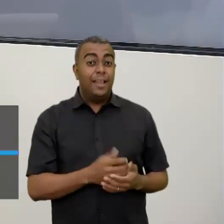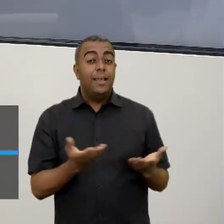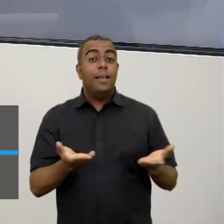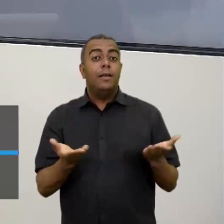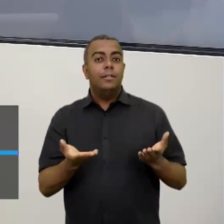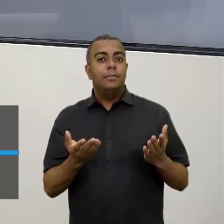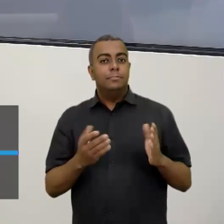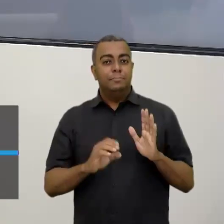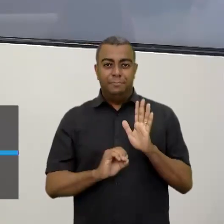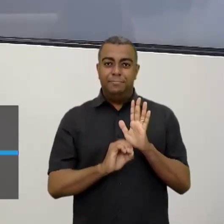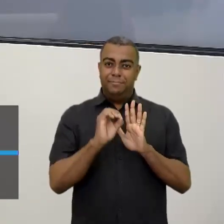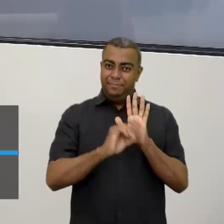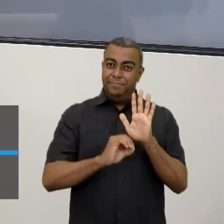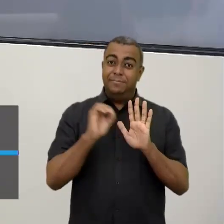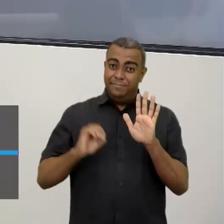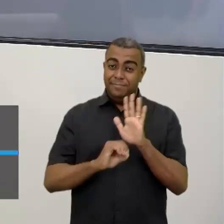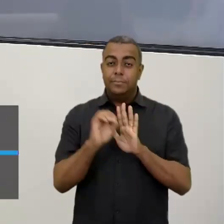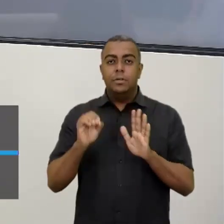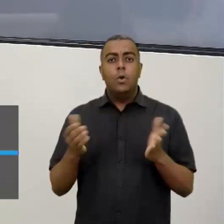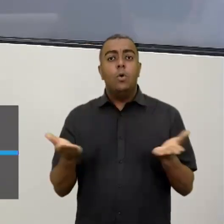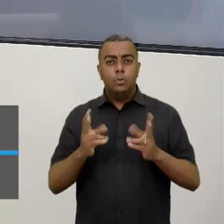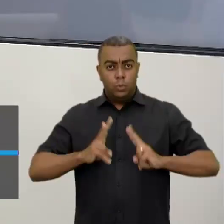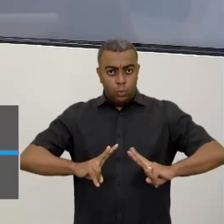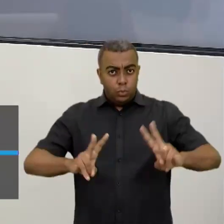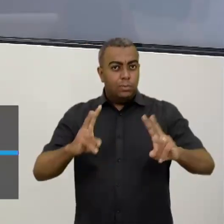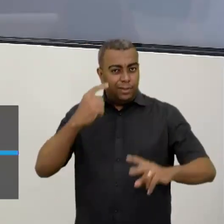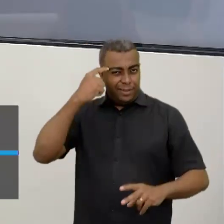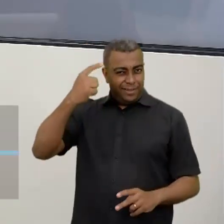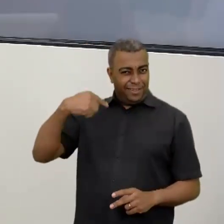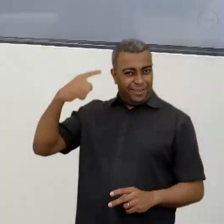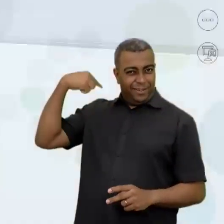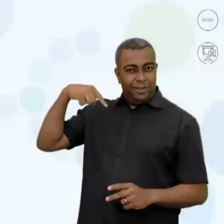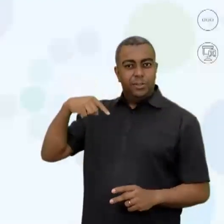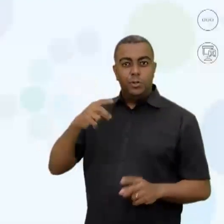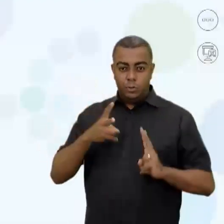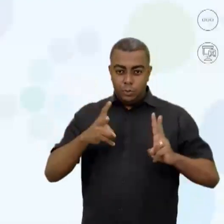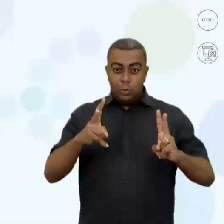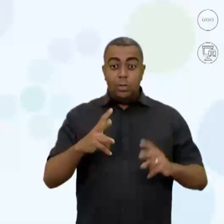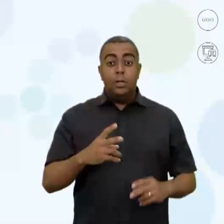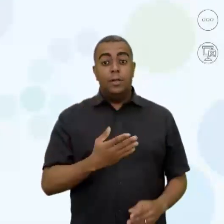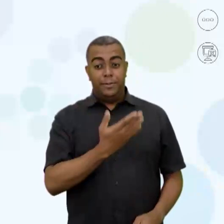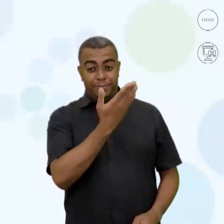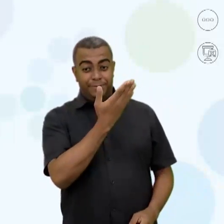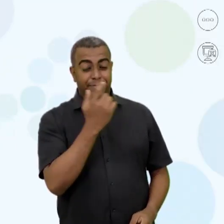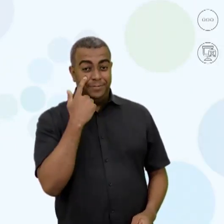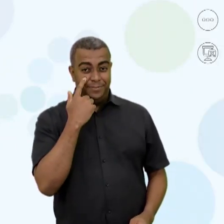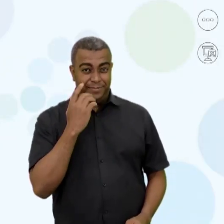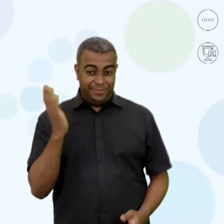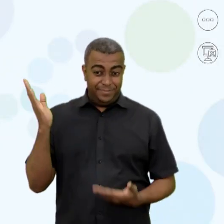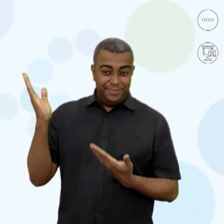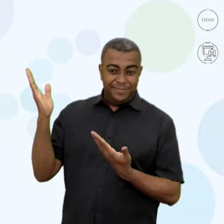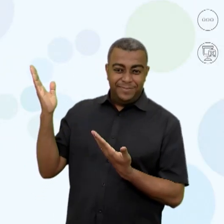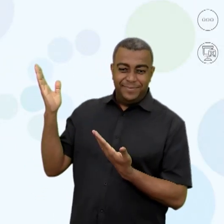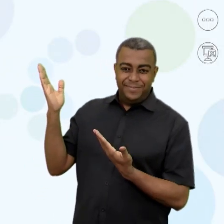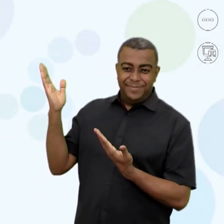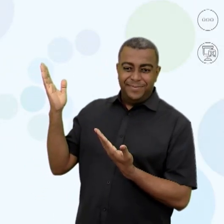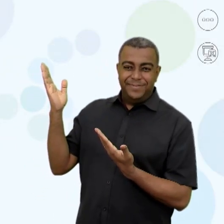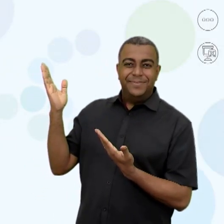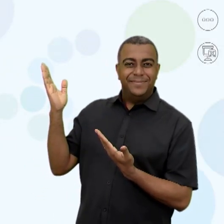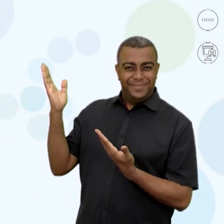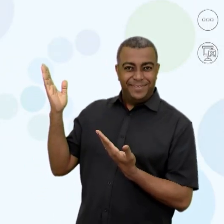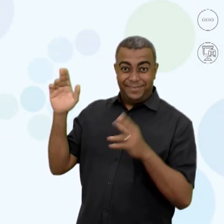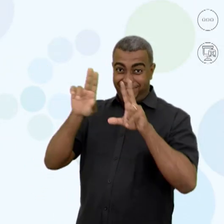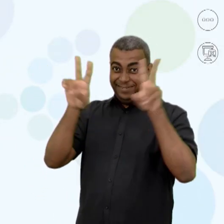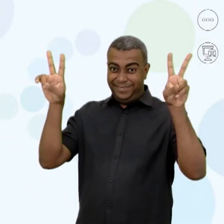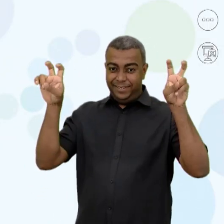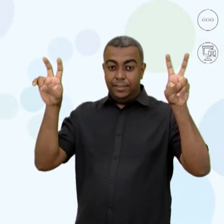Mídias. E a gente vai continuar a falar sobre a sequência 2 do volume 4 de vocês, do Aprender Sempre, tá certo? Tá aí o nosso título na lousa.